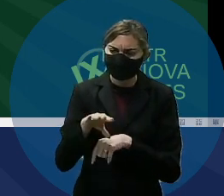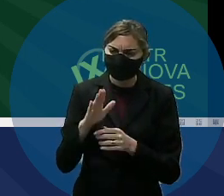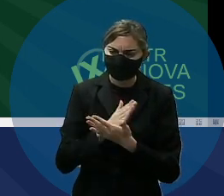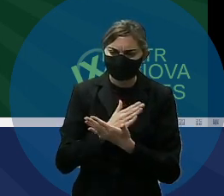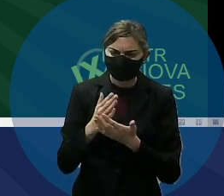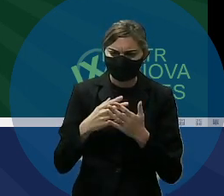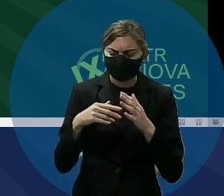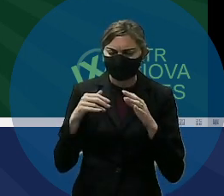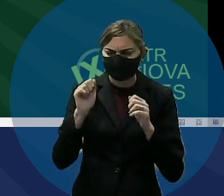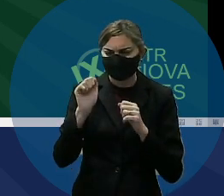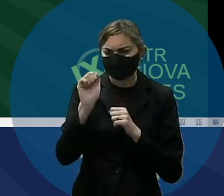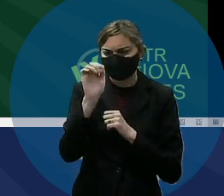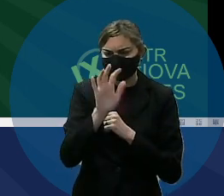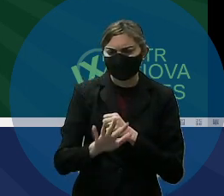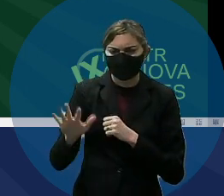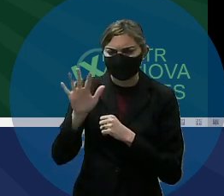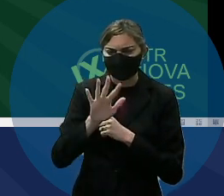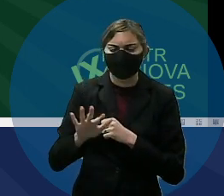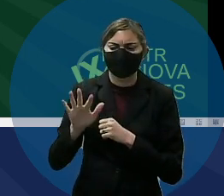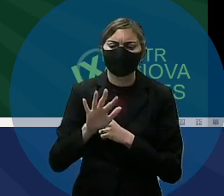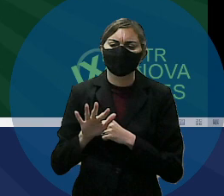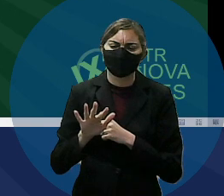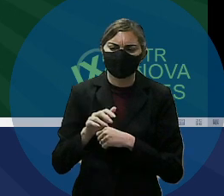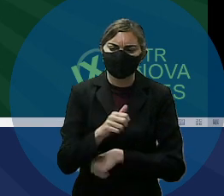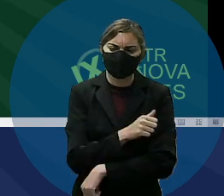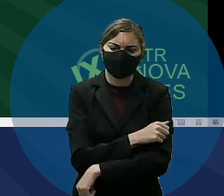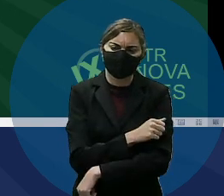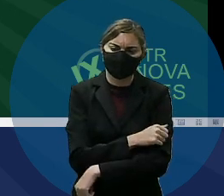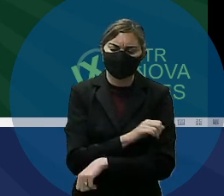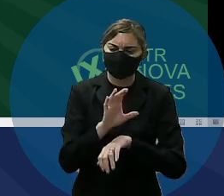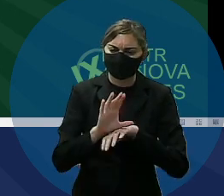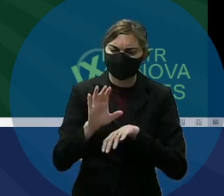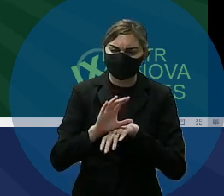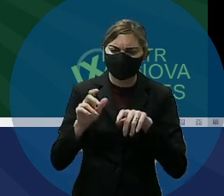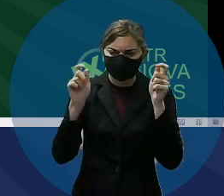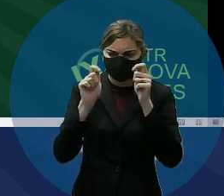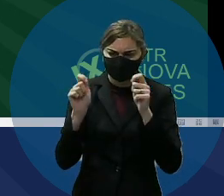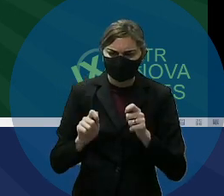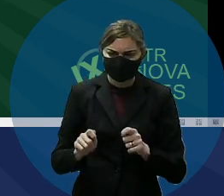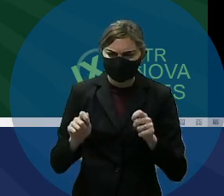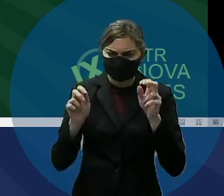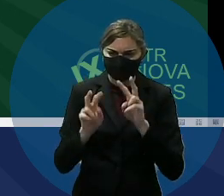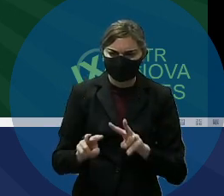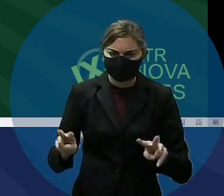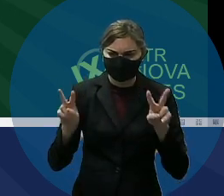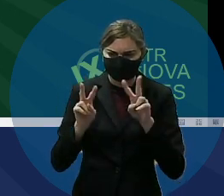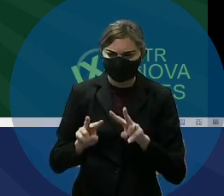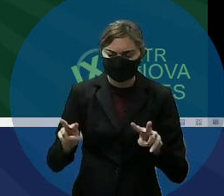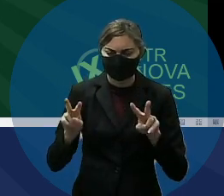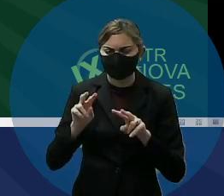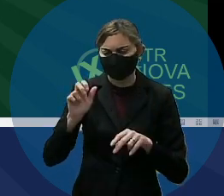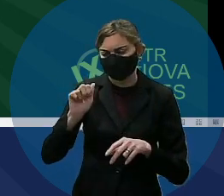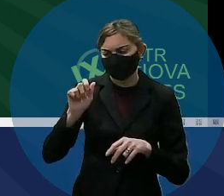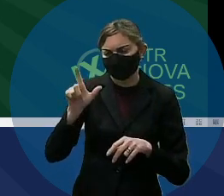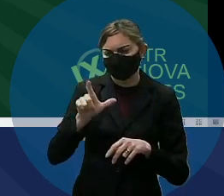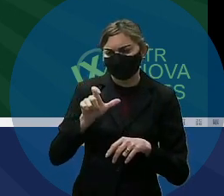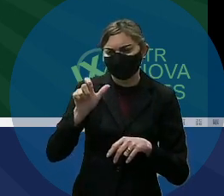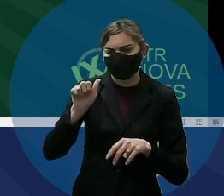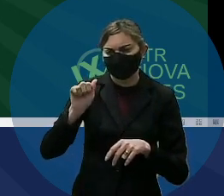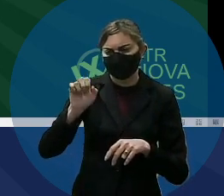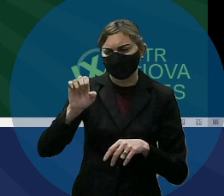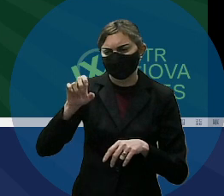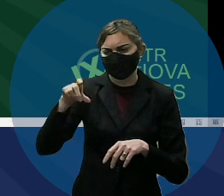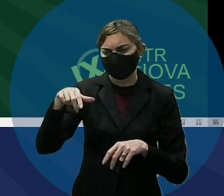imagem, né? Aqui foi uma aluna do curso de artes visuais, Alexandra, né? Do primeiro